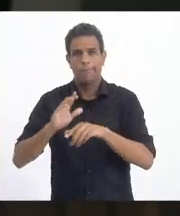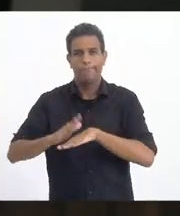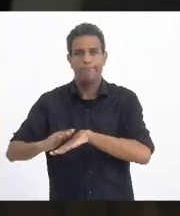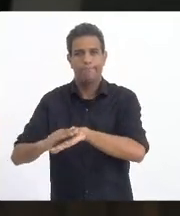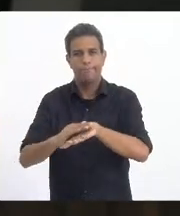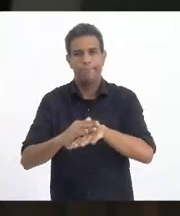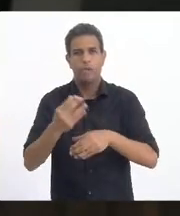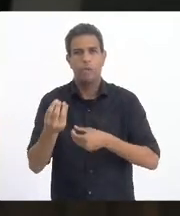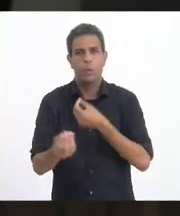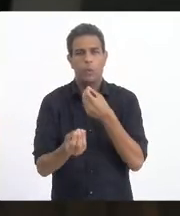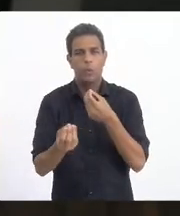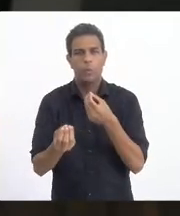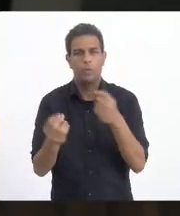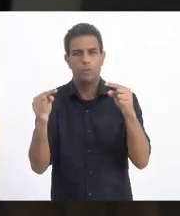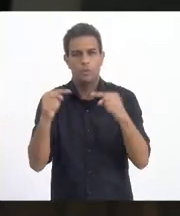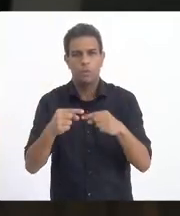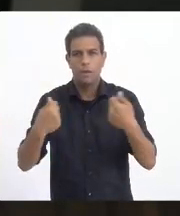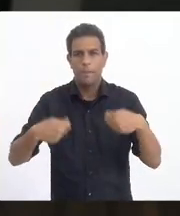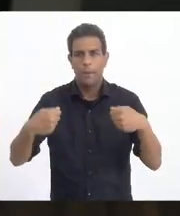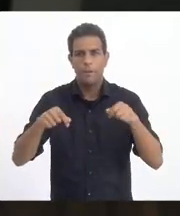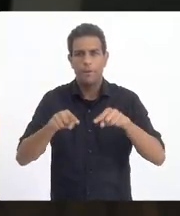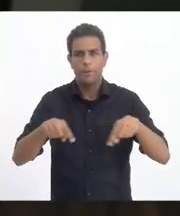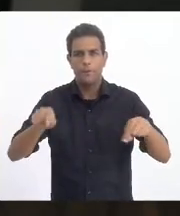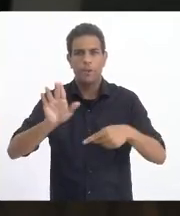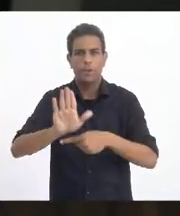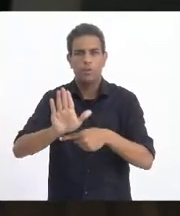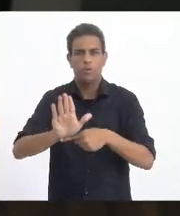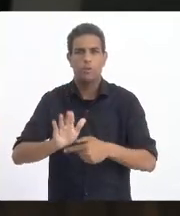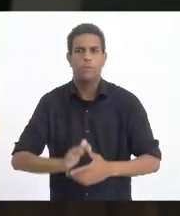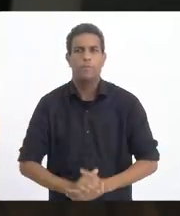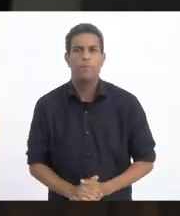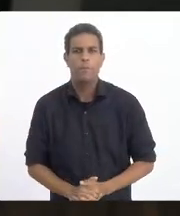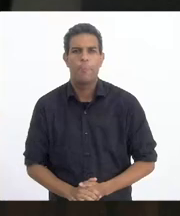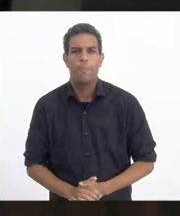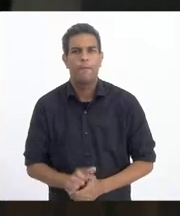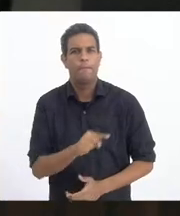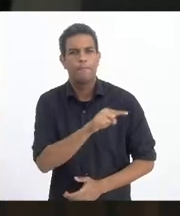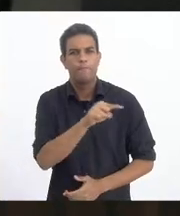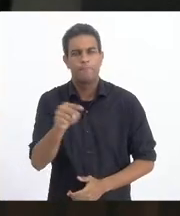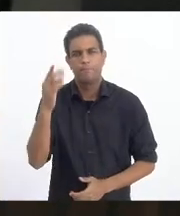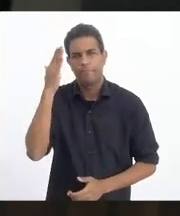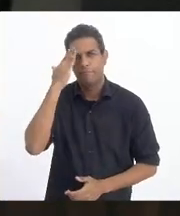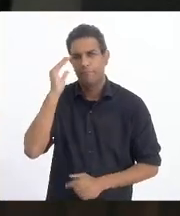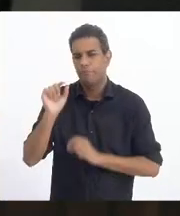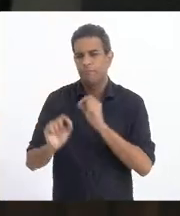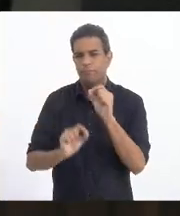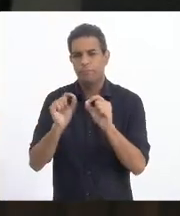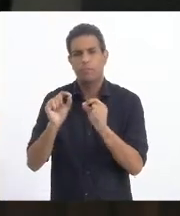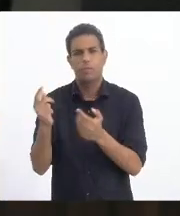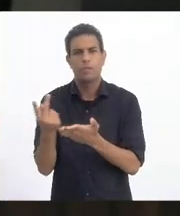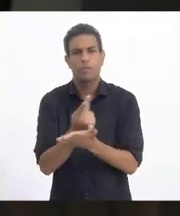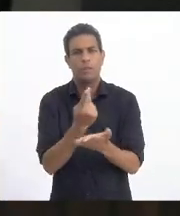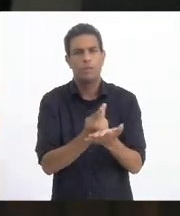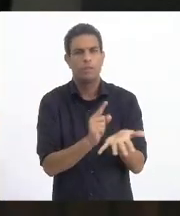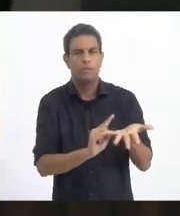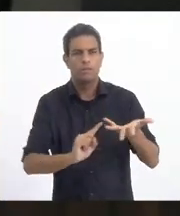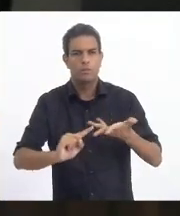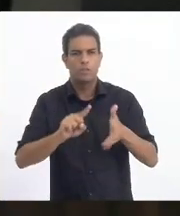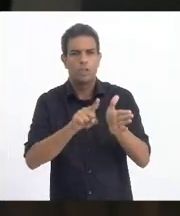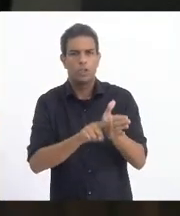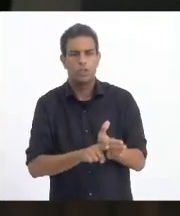estar equivocado no tema, e eu preciso que alguém me ajude melhor. Mas, a priori, eu entendo, deputado Dino, um equívoco esse